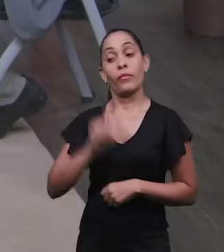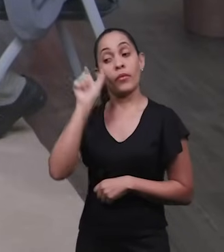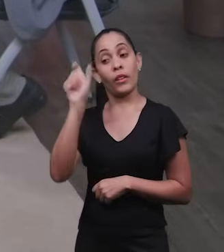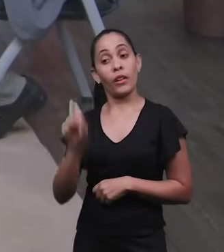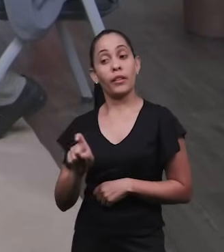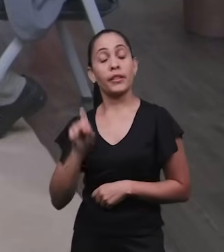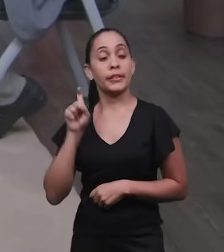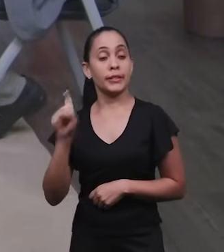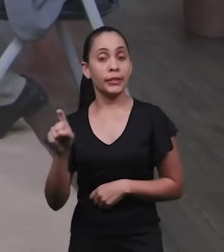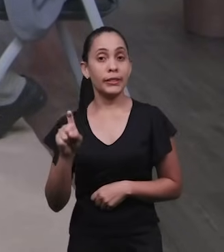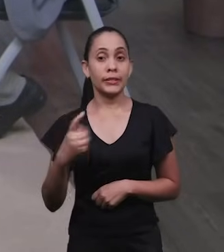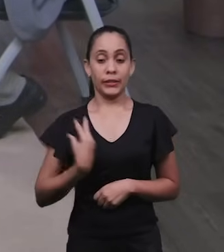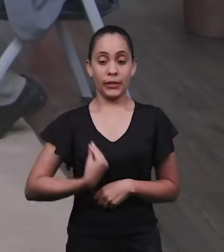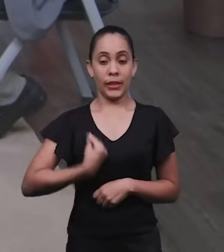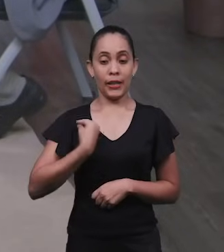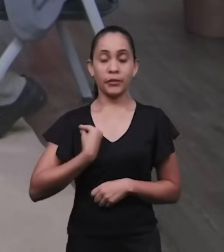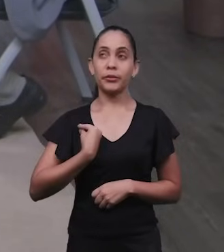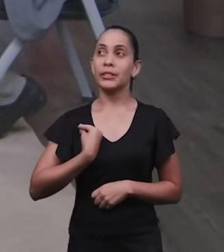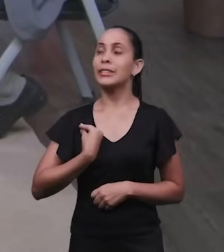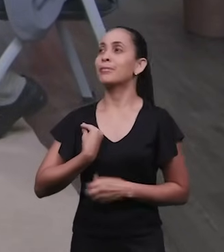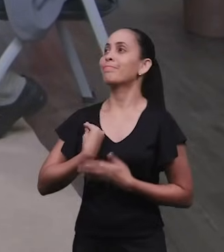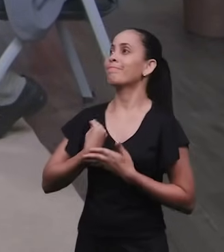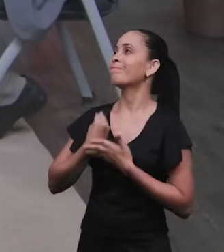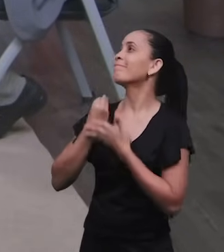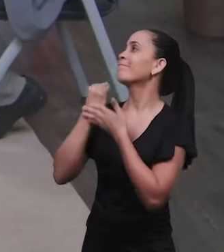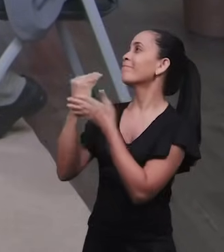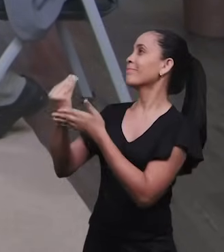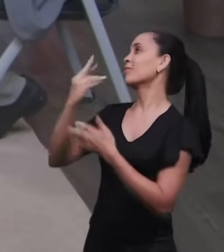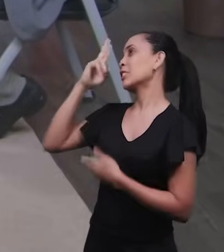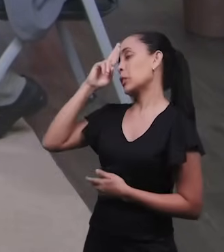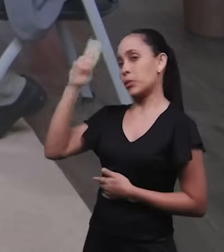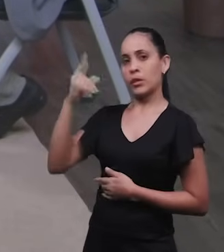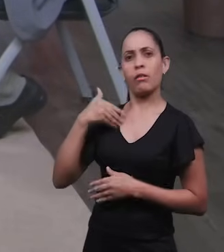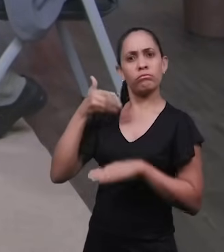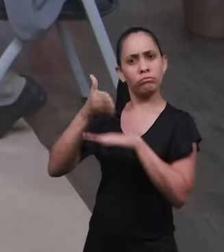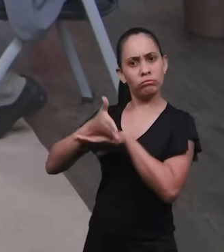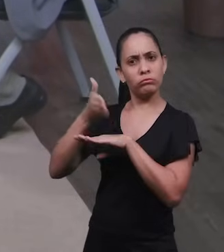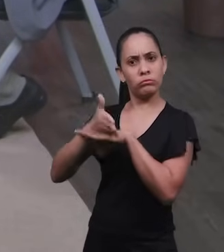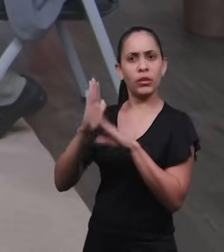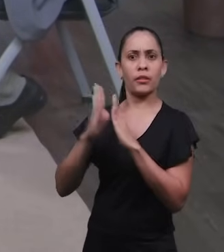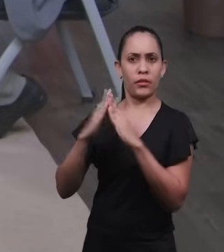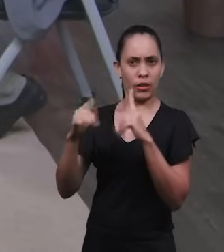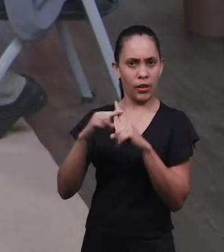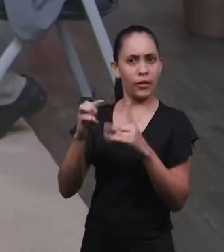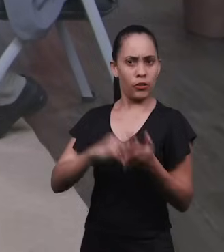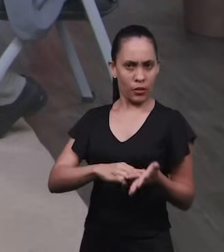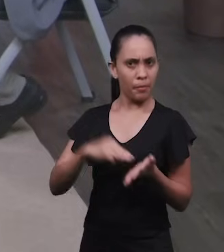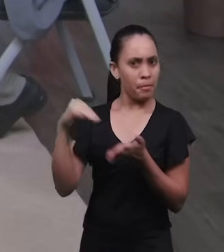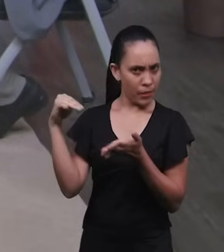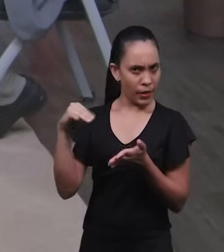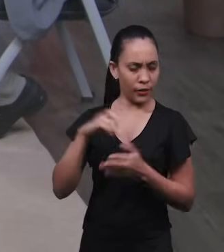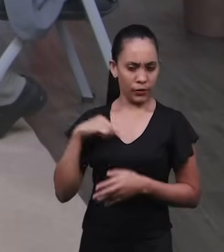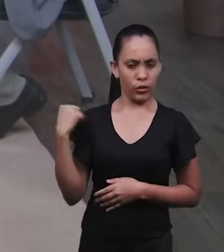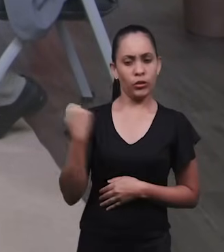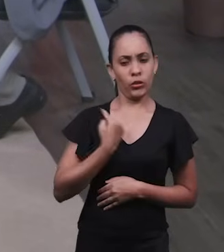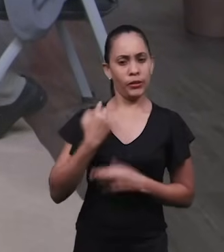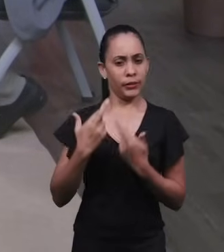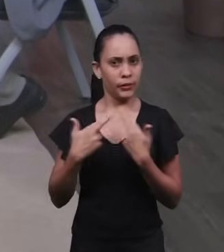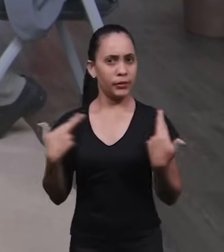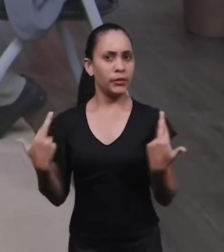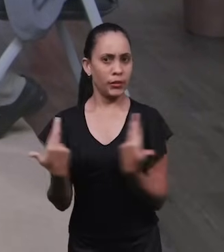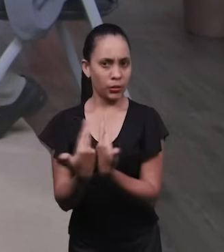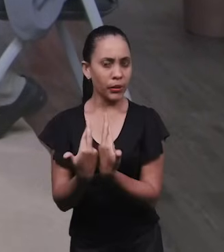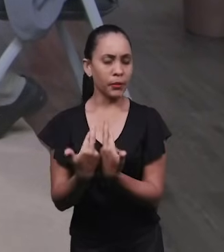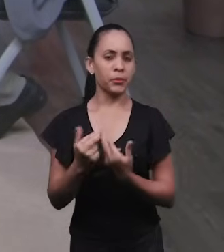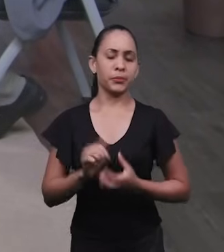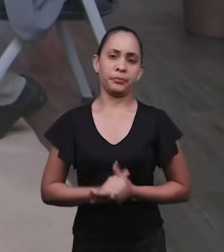ele se entregou ali ao Senhor e passou-lhe aí a Igreja Cristã Maranata, a qual nós fazemos